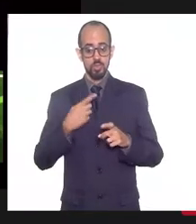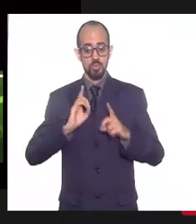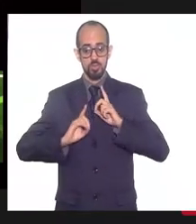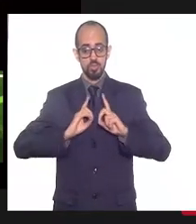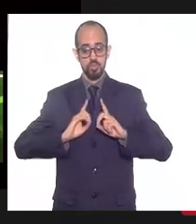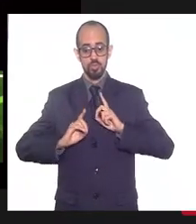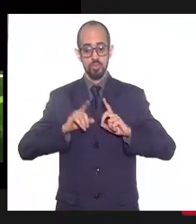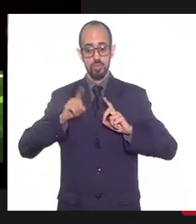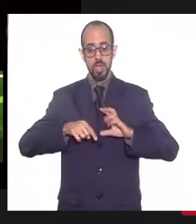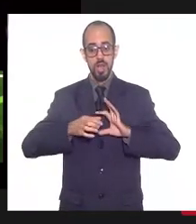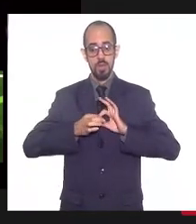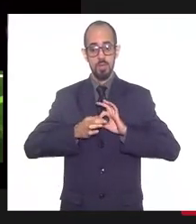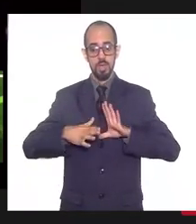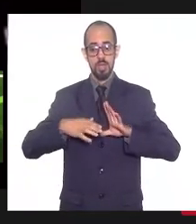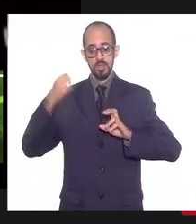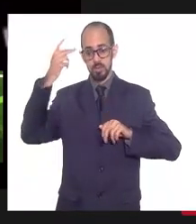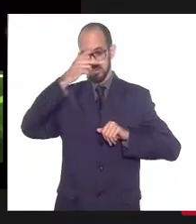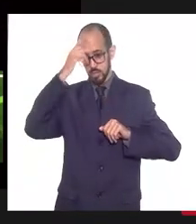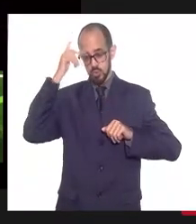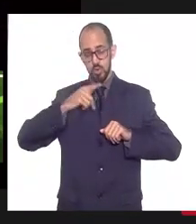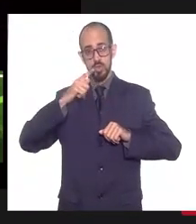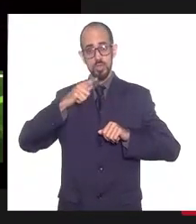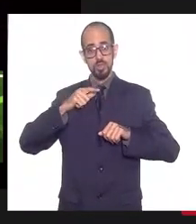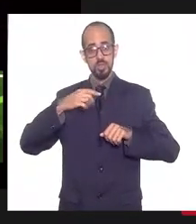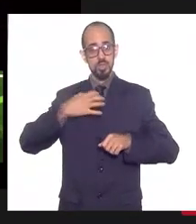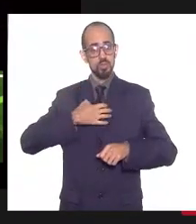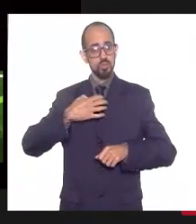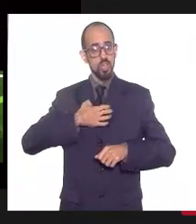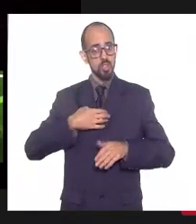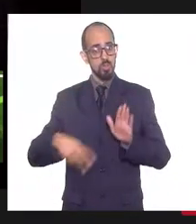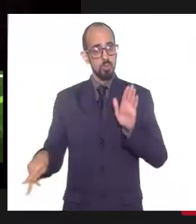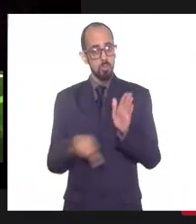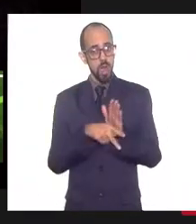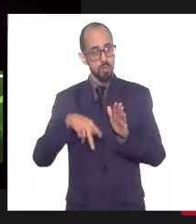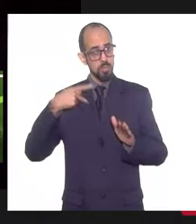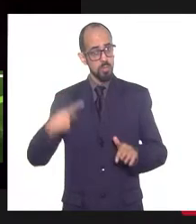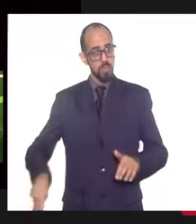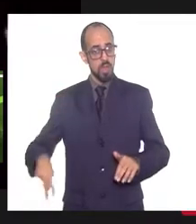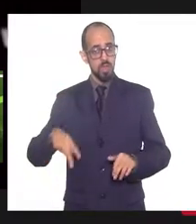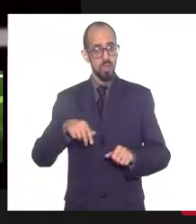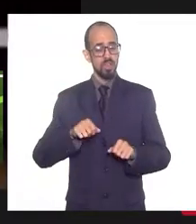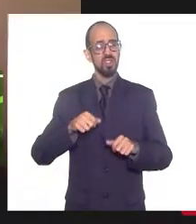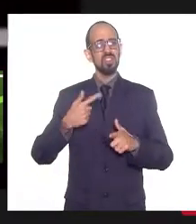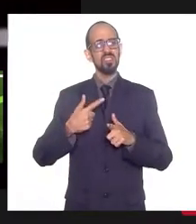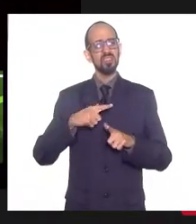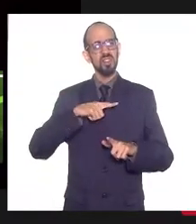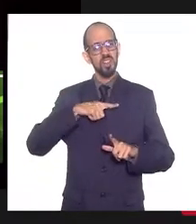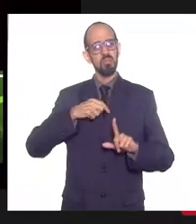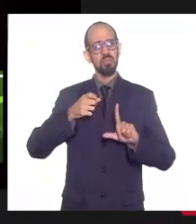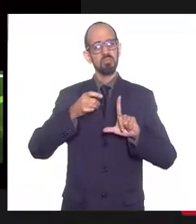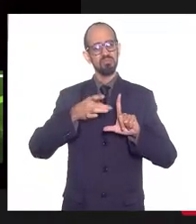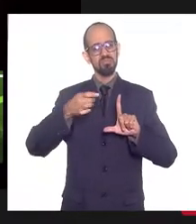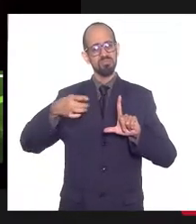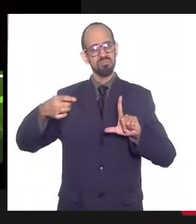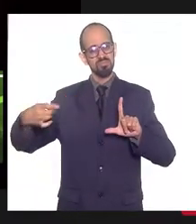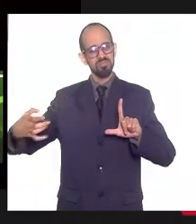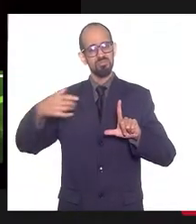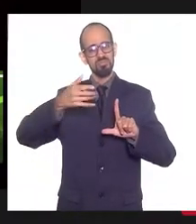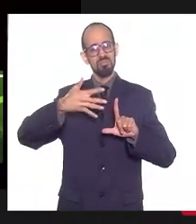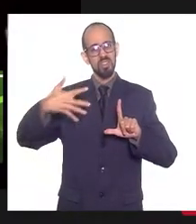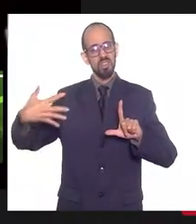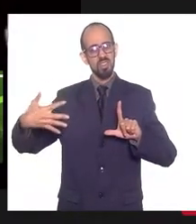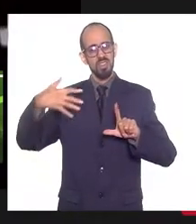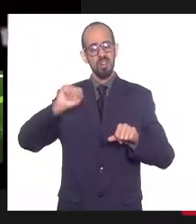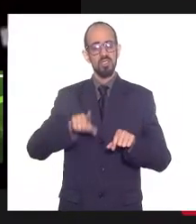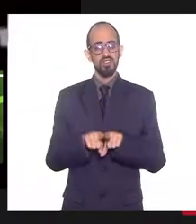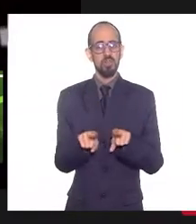liberdade de as pessoas serem o que querem ser. Tem a questão da homofobia, enfim. A gente